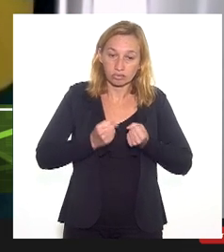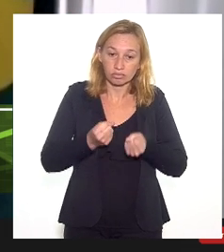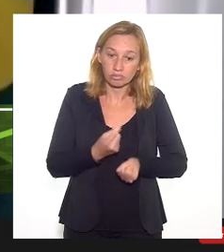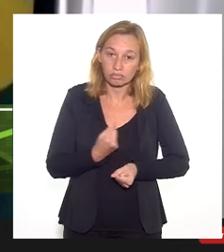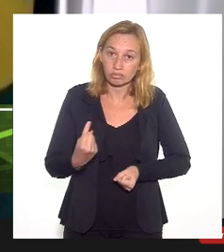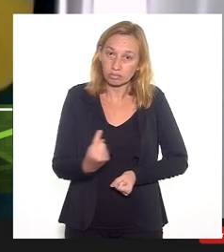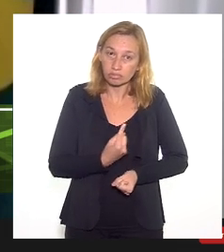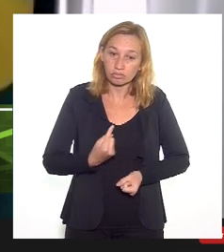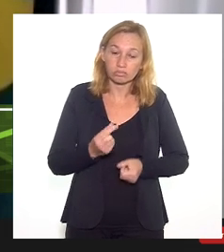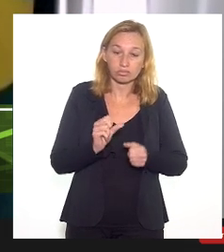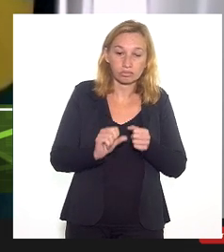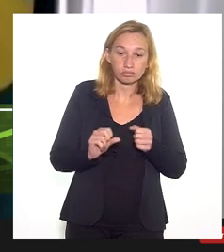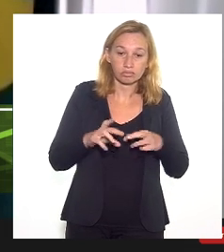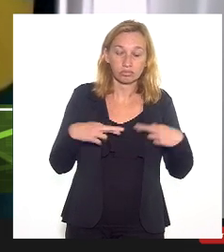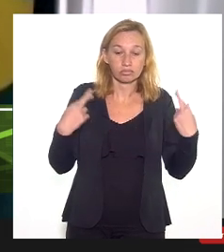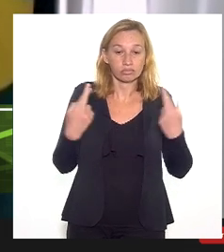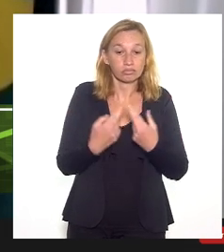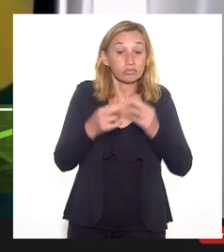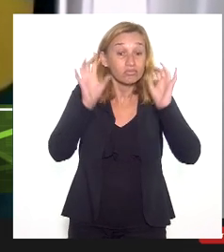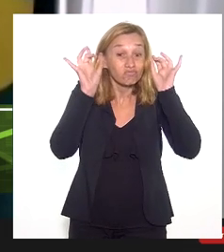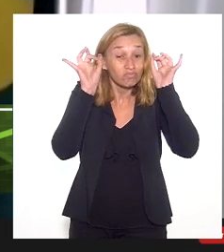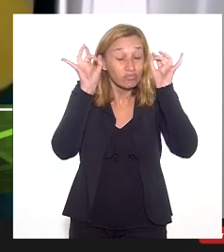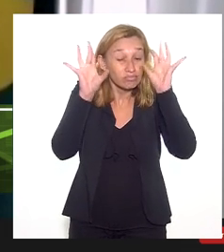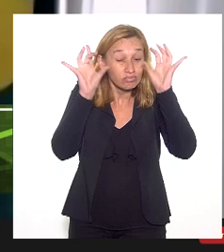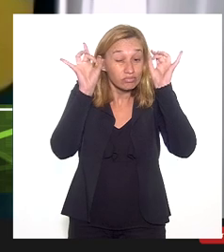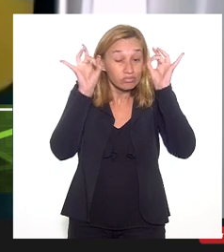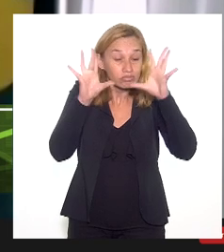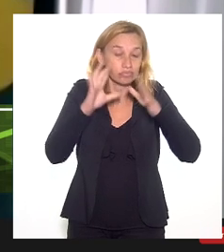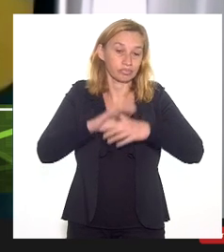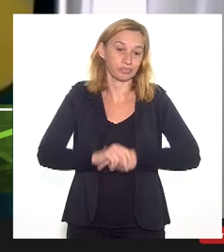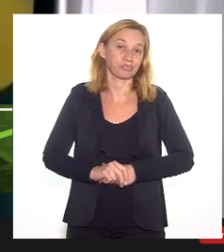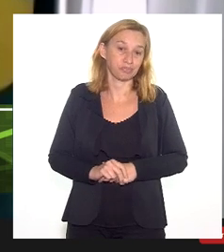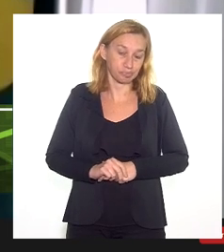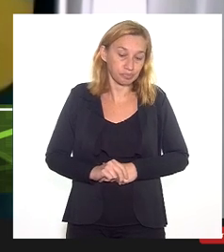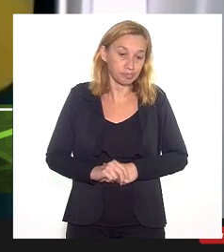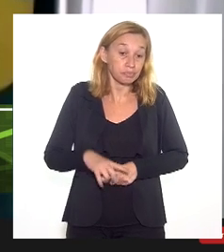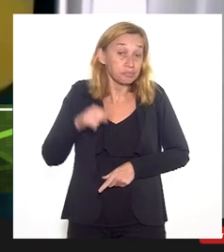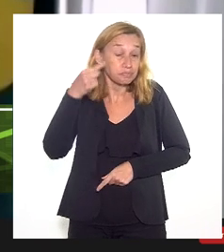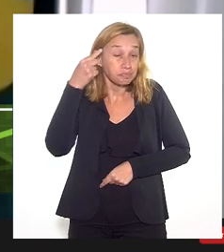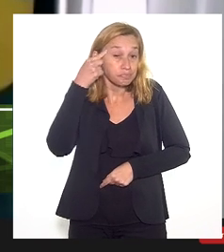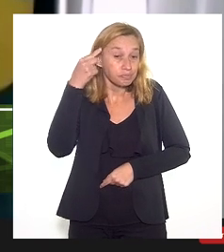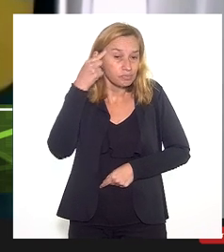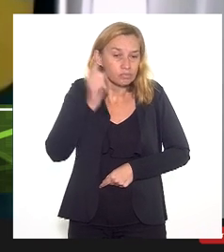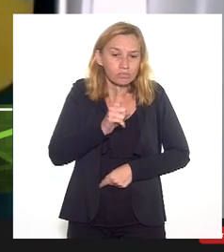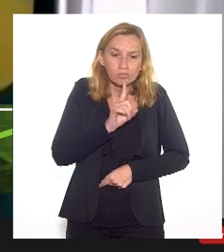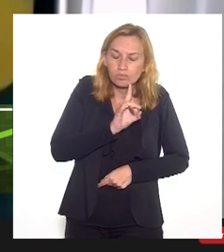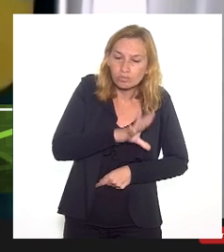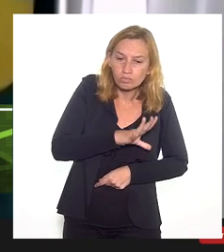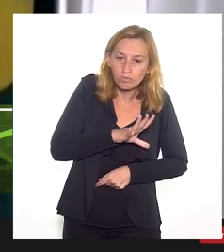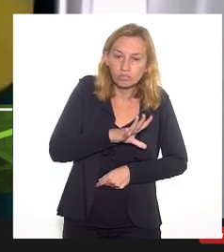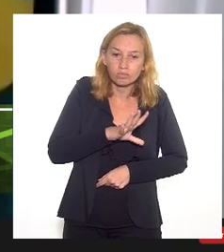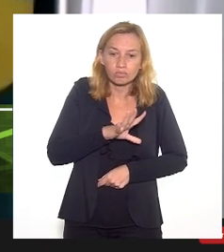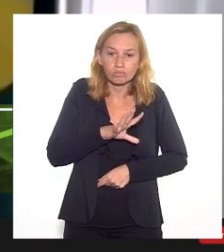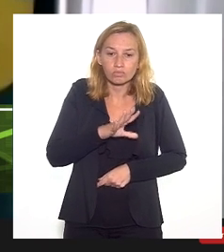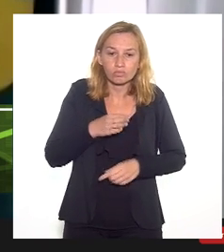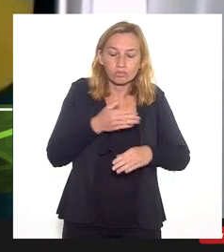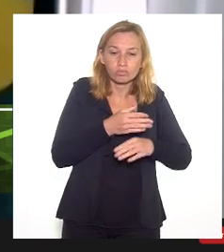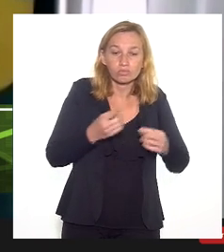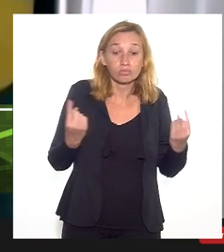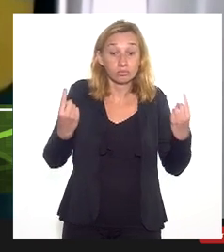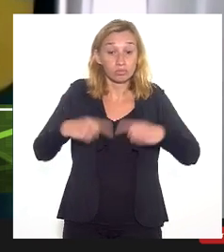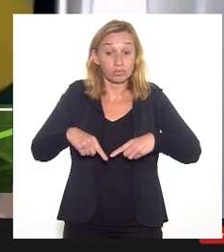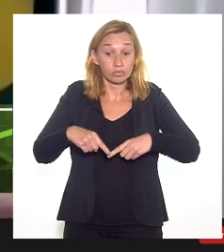para fazer uma audiência específica e aí pensando não apenas pontualmente os desafios didáticos